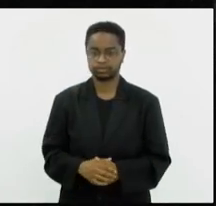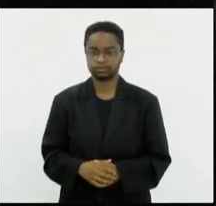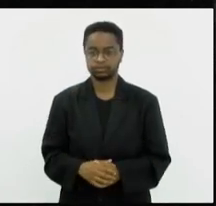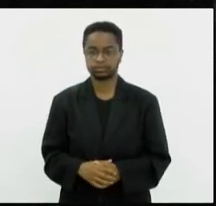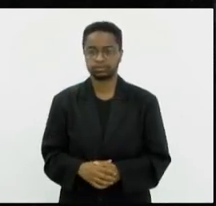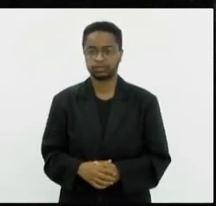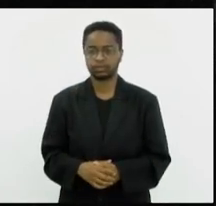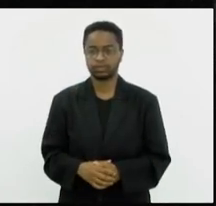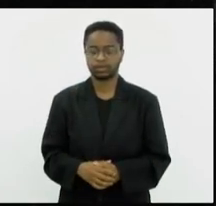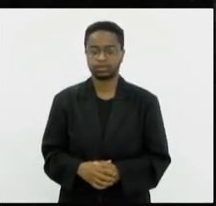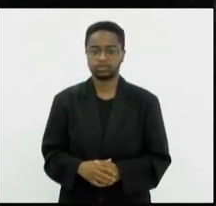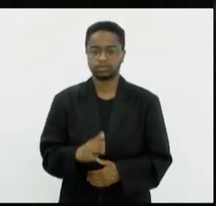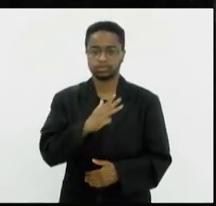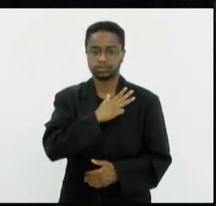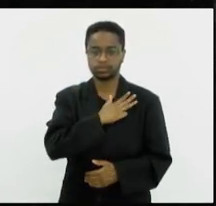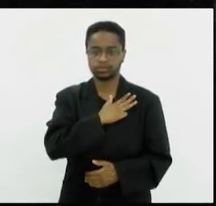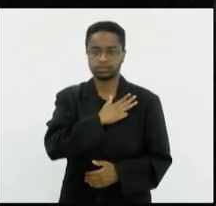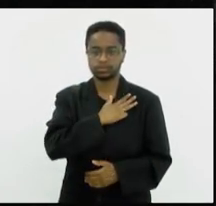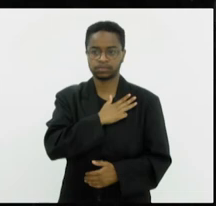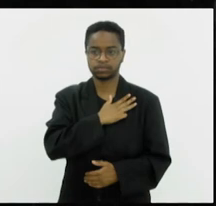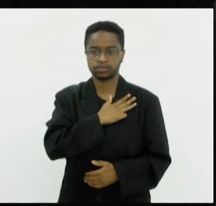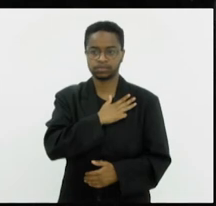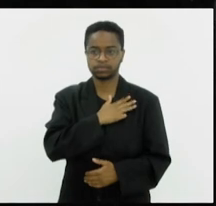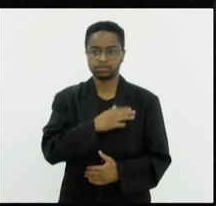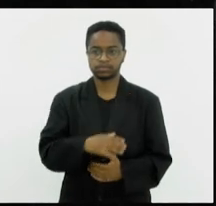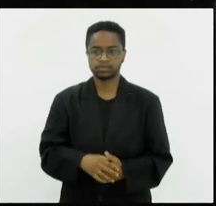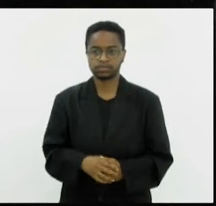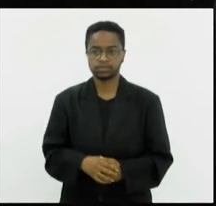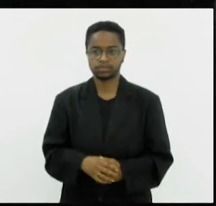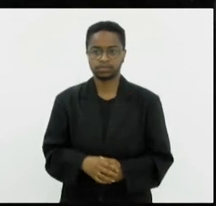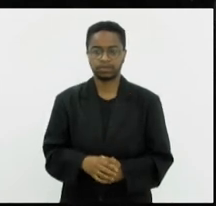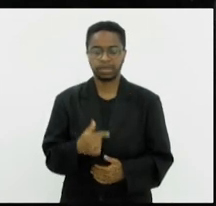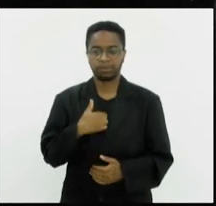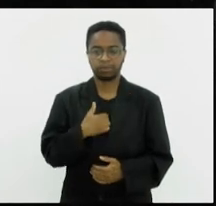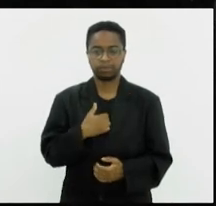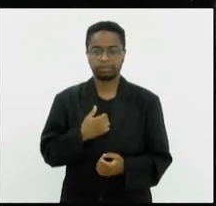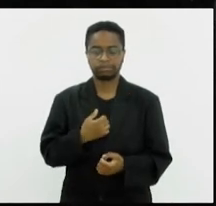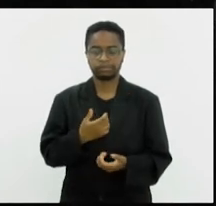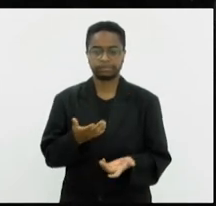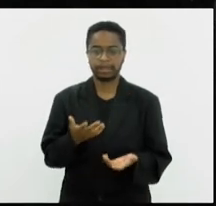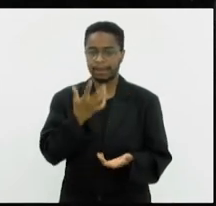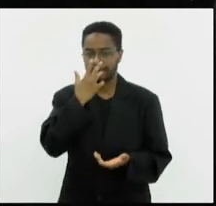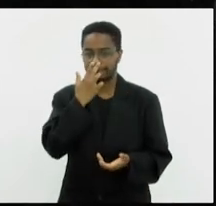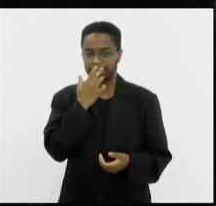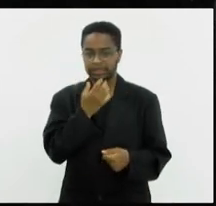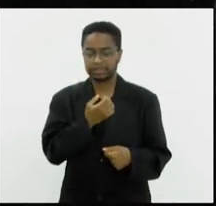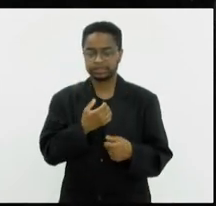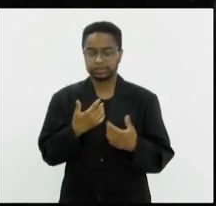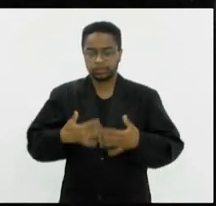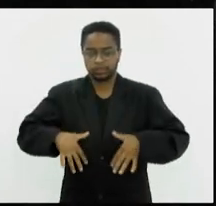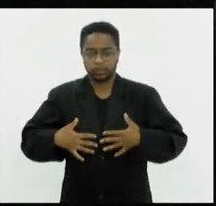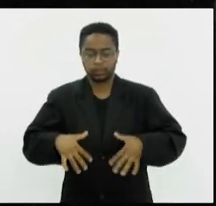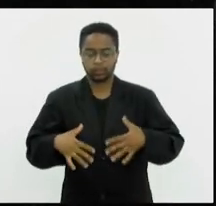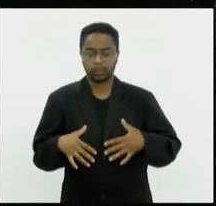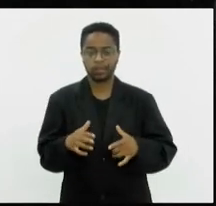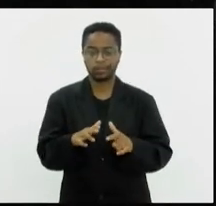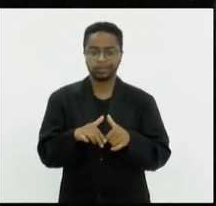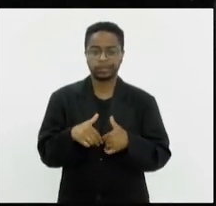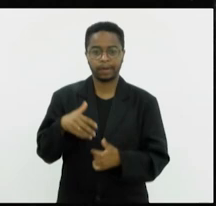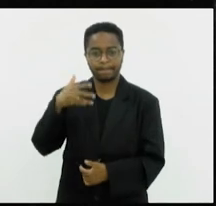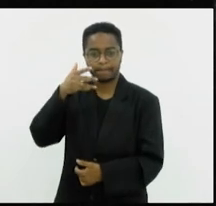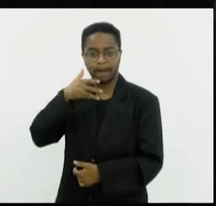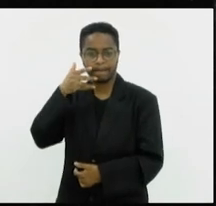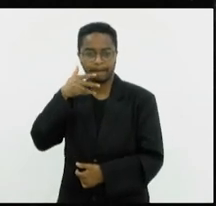presidente Lula Chega dar ripio com as com suas colocações